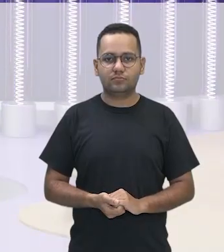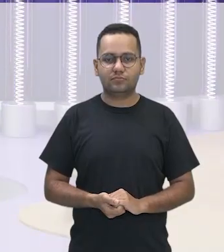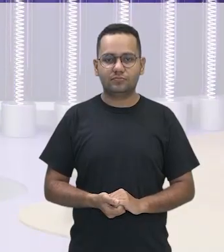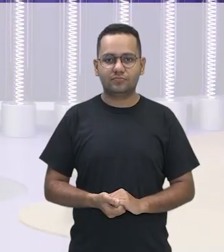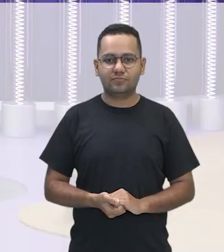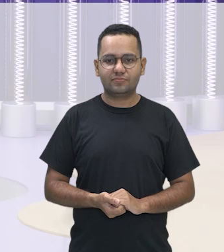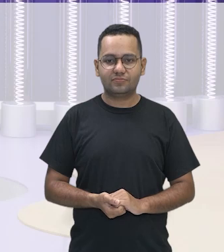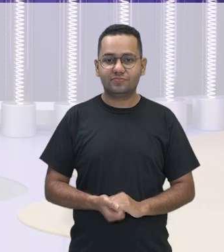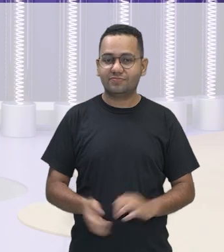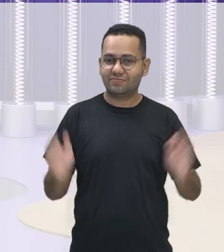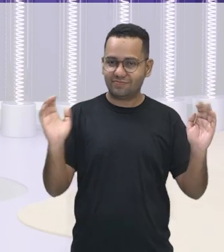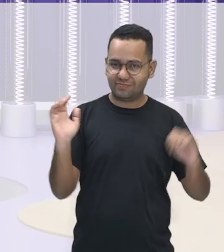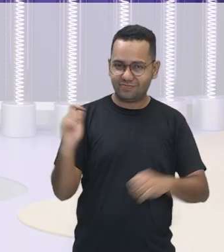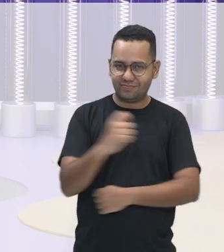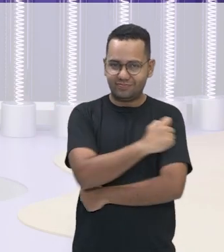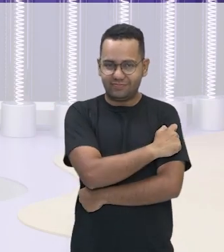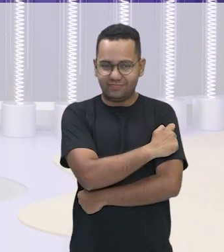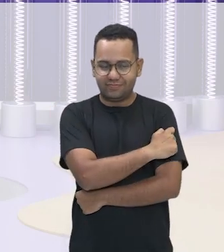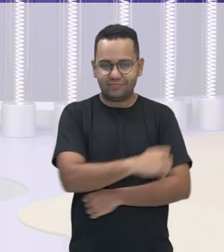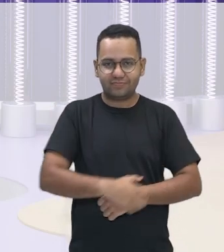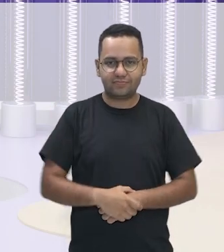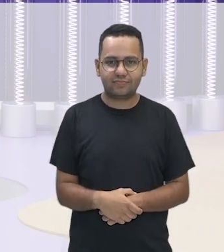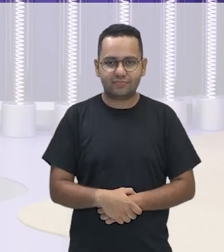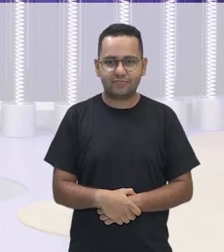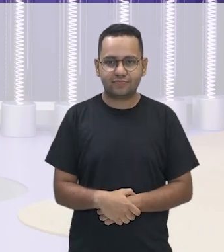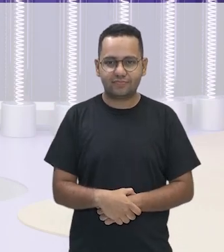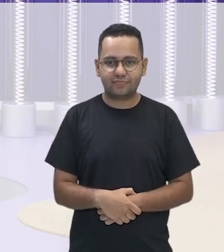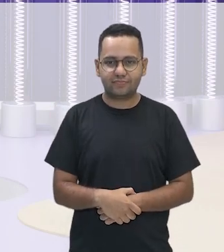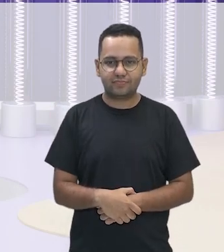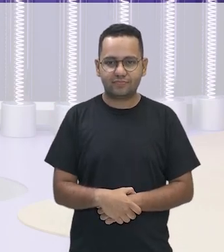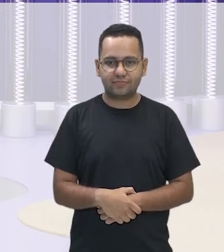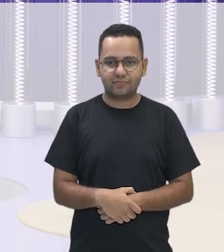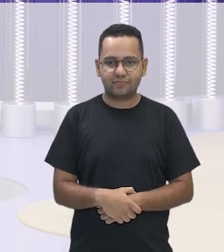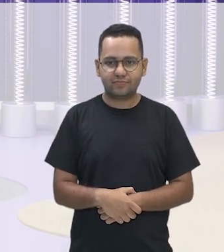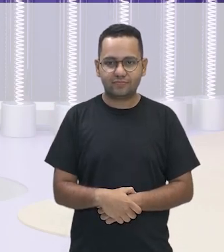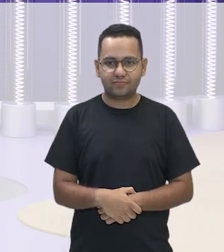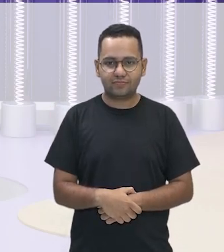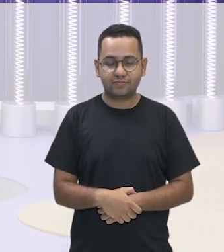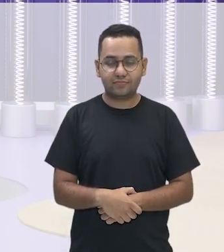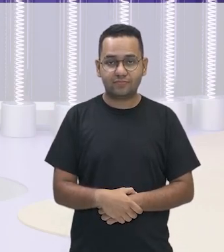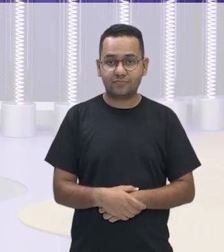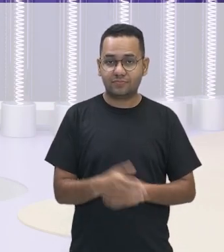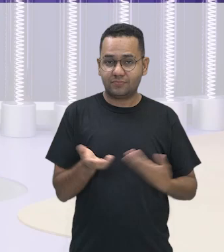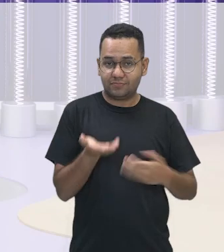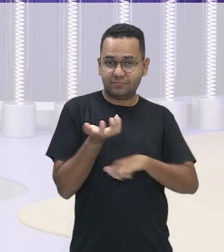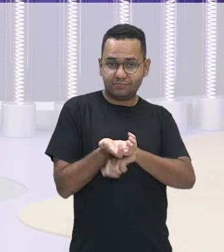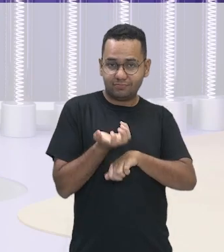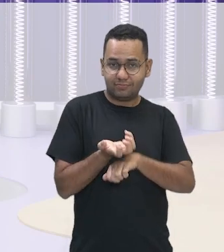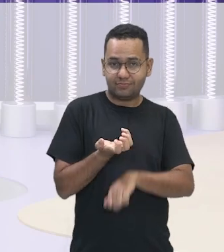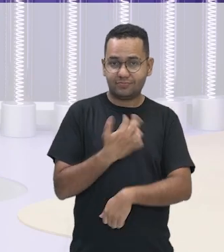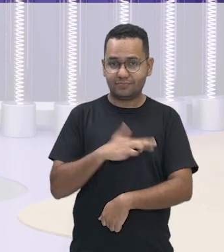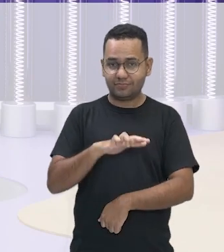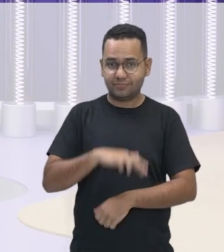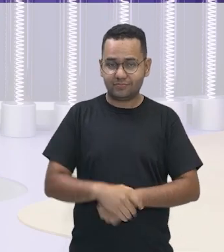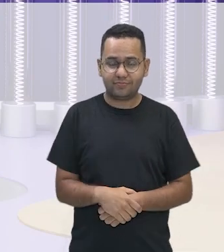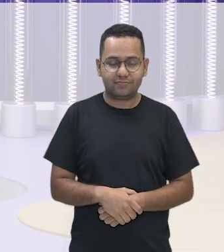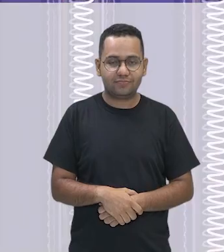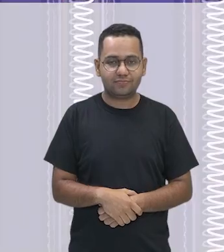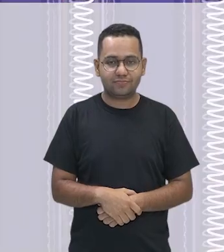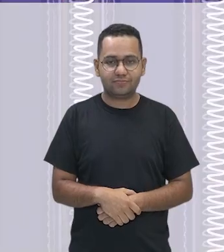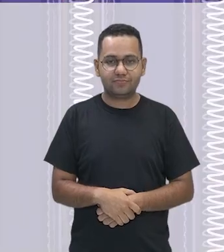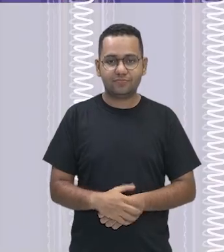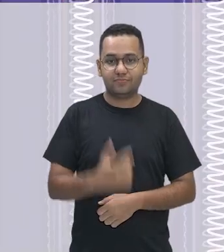Alegria e ânimo para você, meu aluno, minha aluna. Nós estamos agora no componente de ensino religioso e quero te convidar,